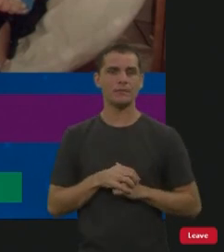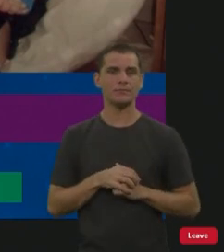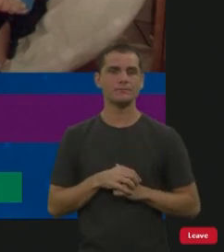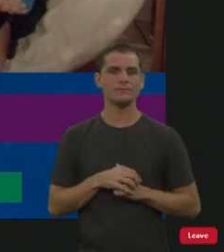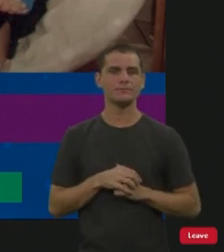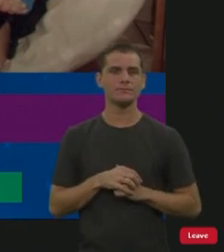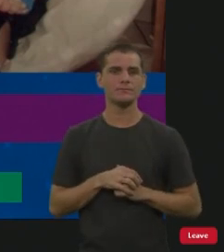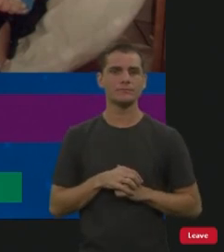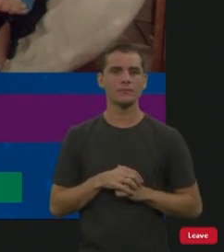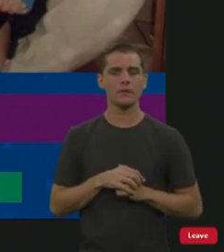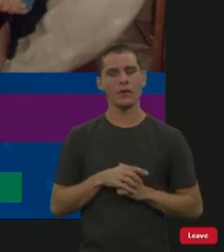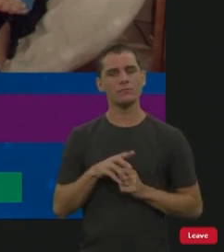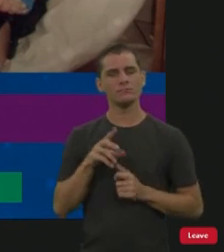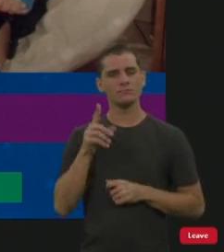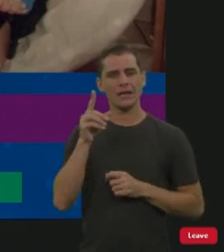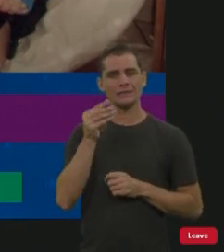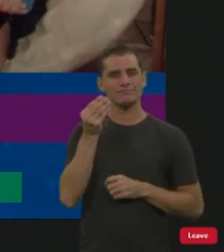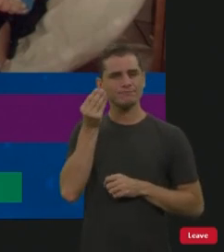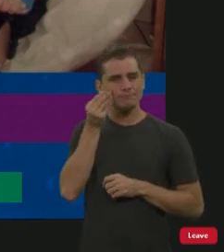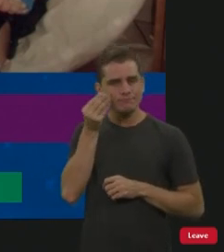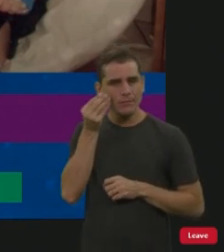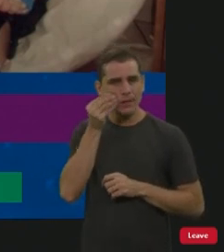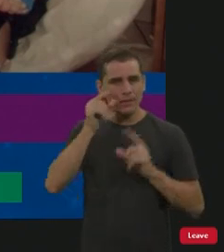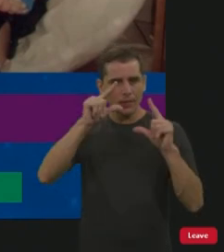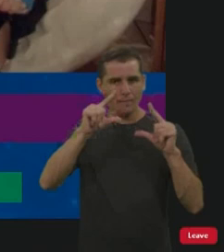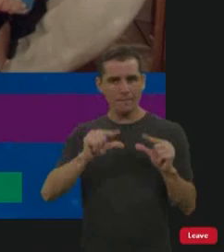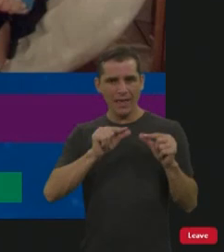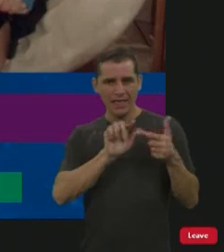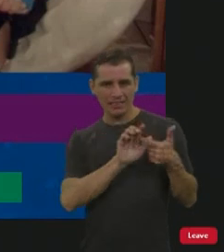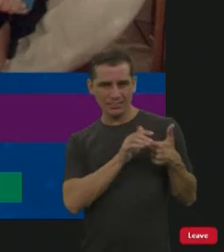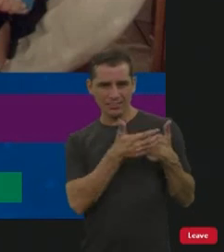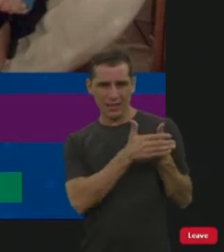menos mediquês e mais português possível, né?